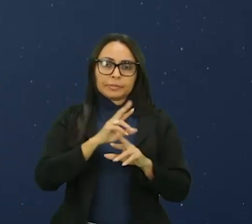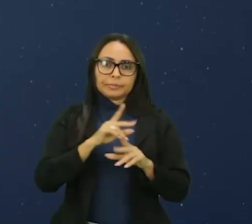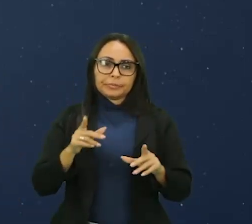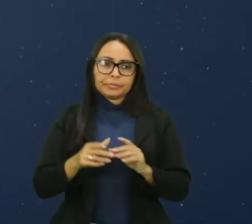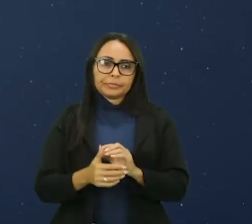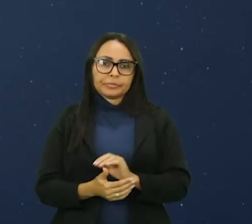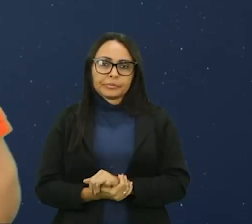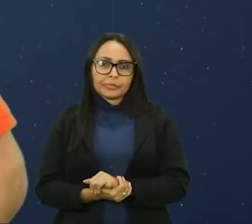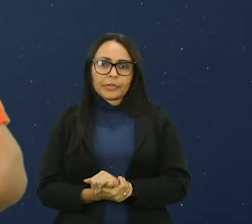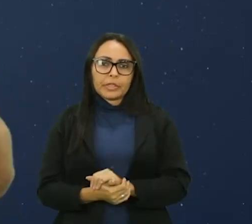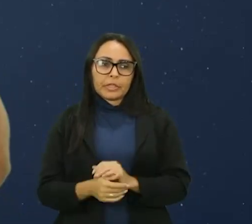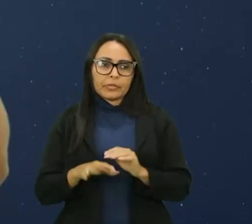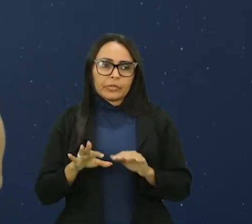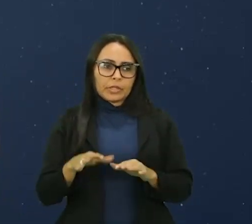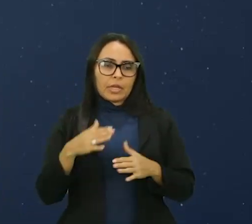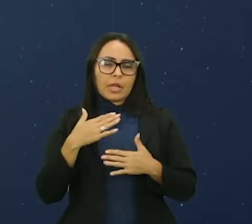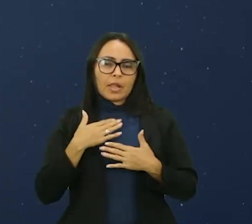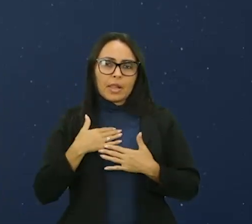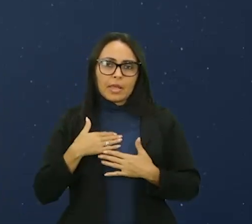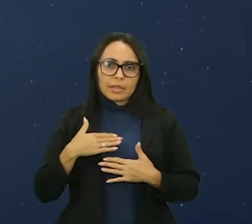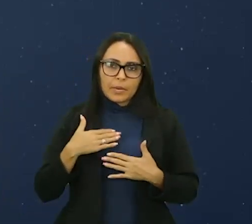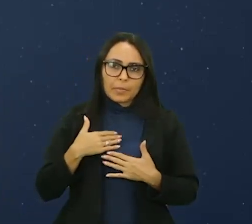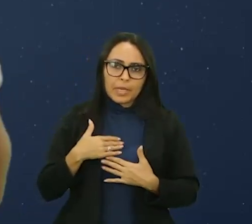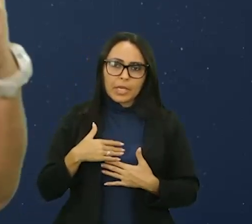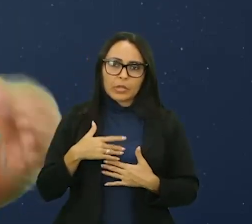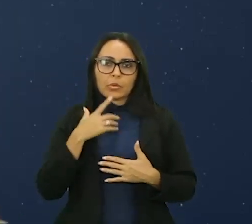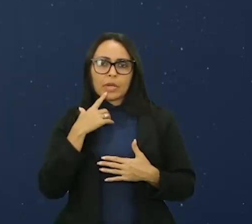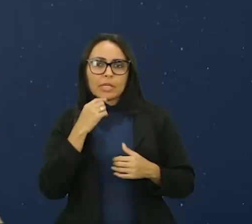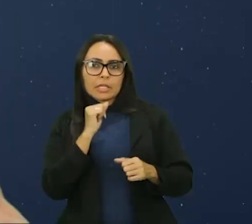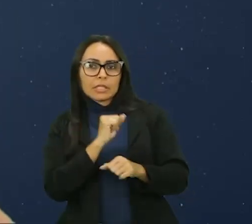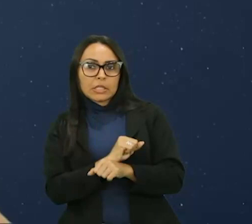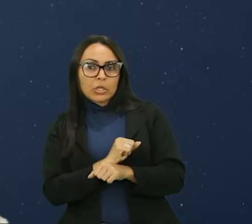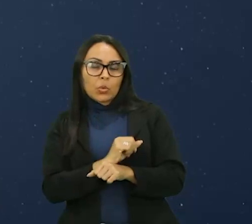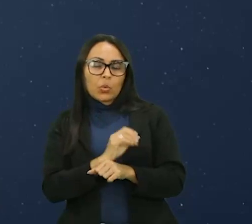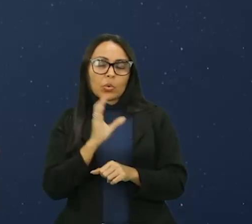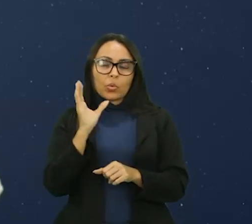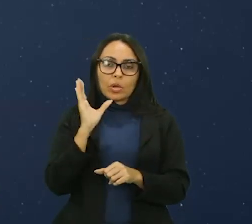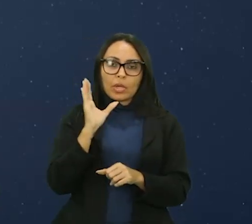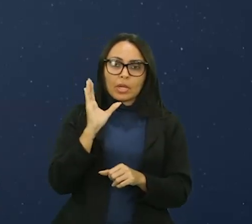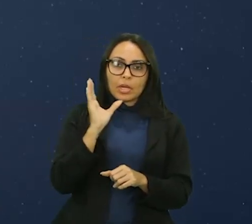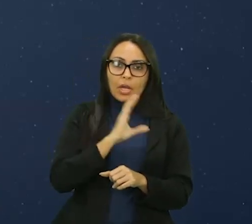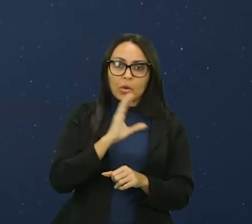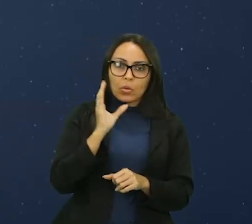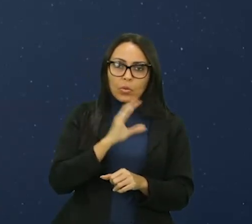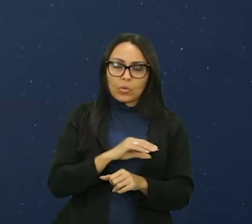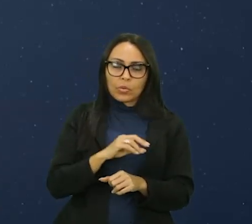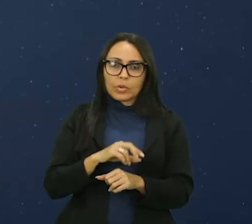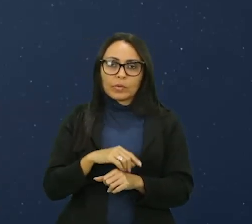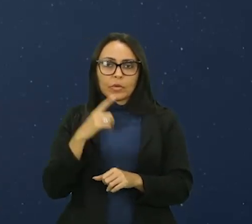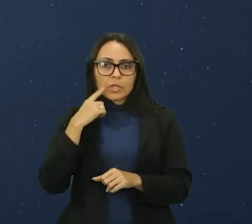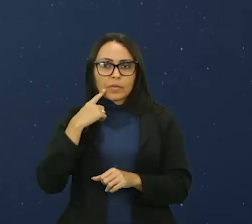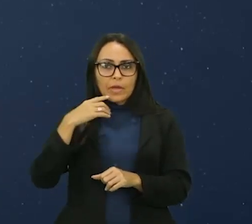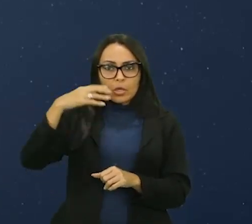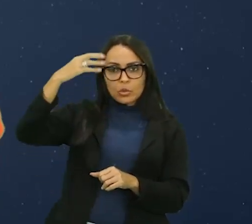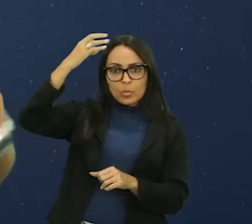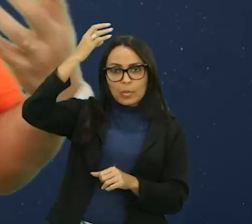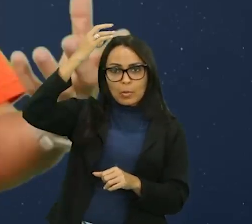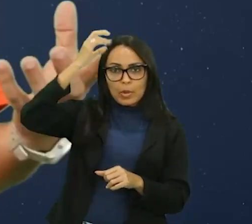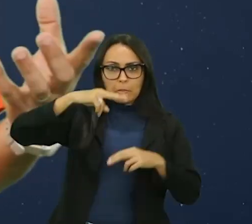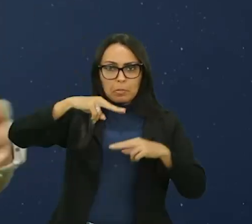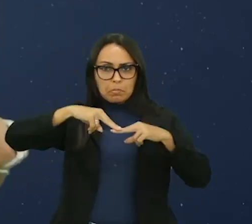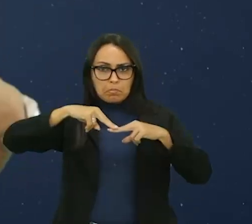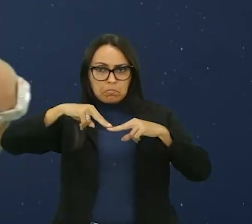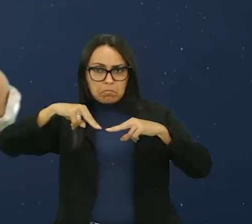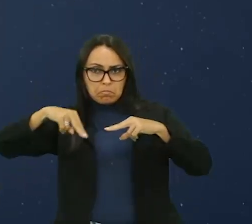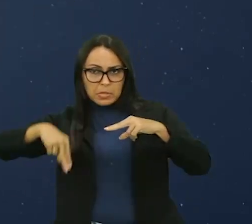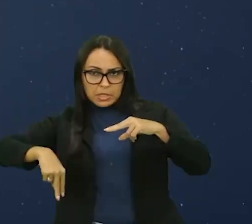aquece lentamente e ela segura o calor, gente. Então, se você vai tomar um banho de piscina ou um banho